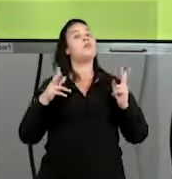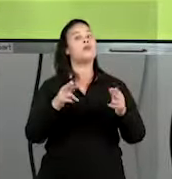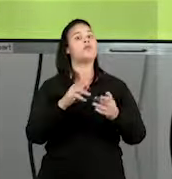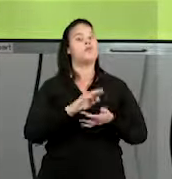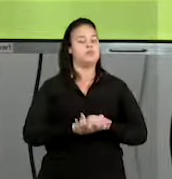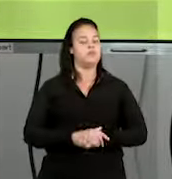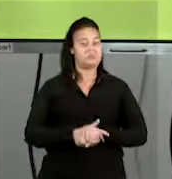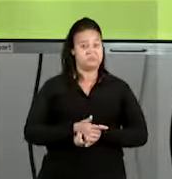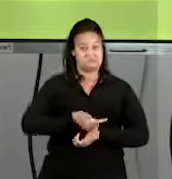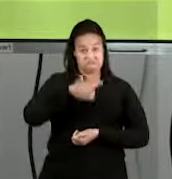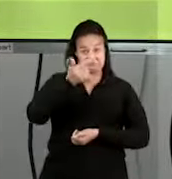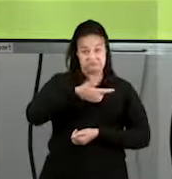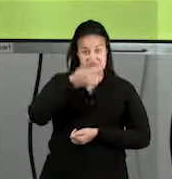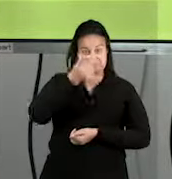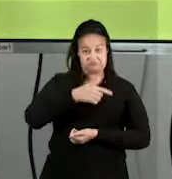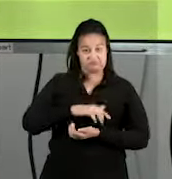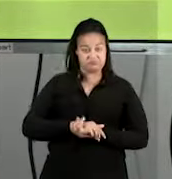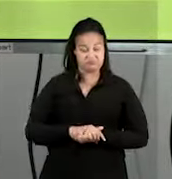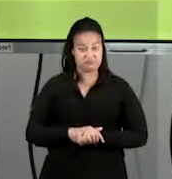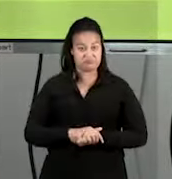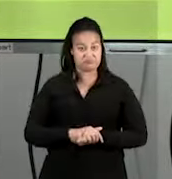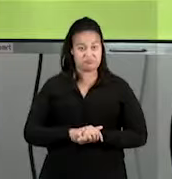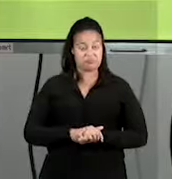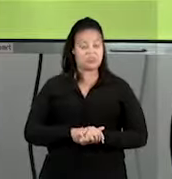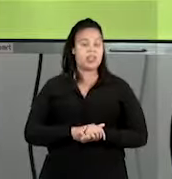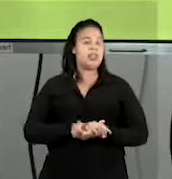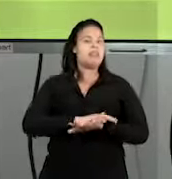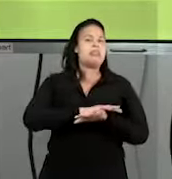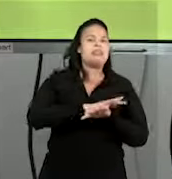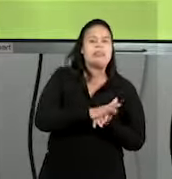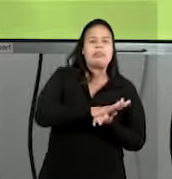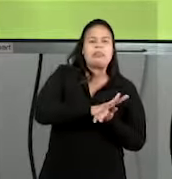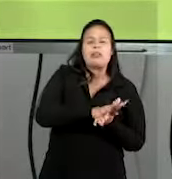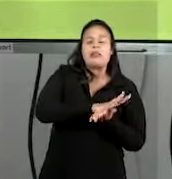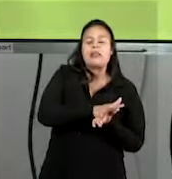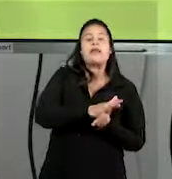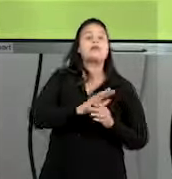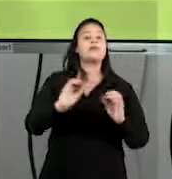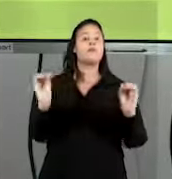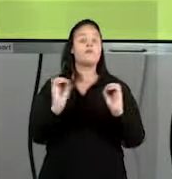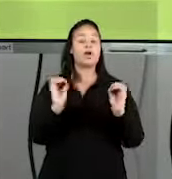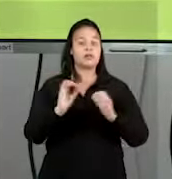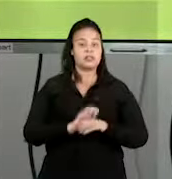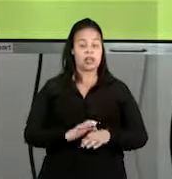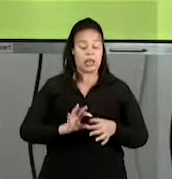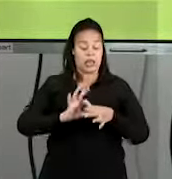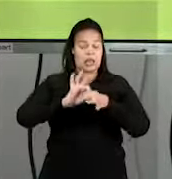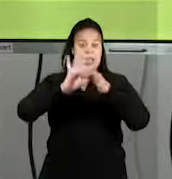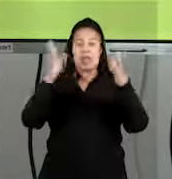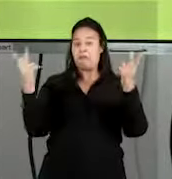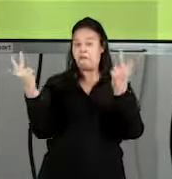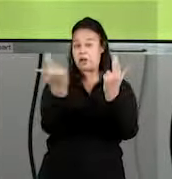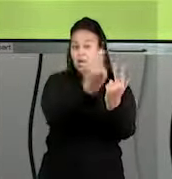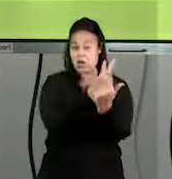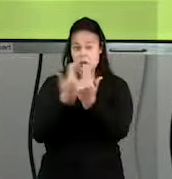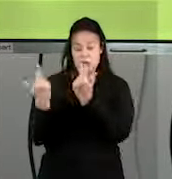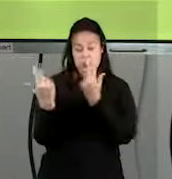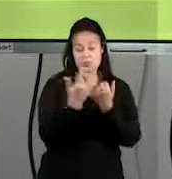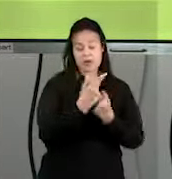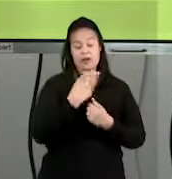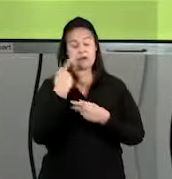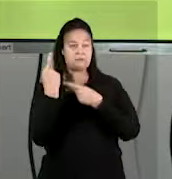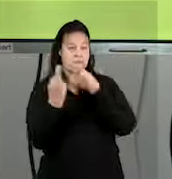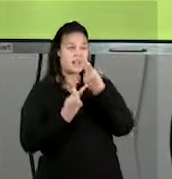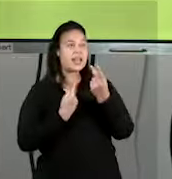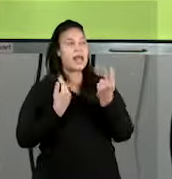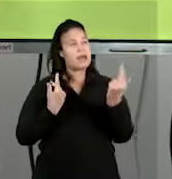Artigo 2º. Nenhuma discriminação. O que isso quer dizer? Que nós somos livres e iguais, mas eu não posso falar que uns são